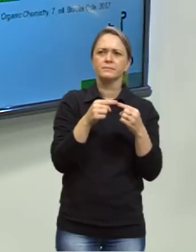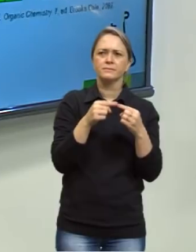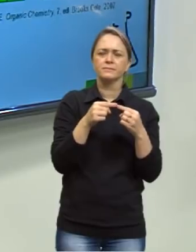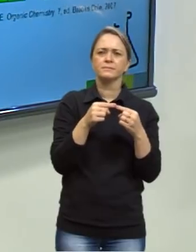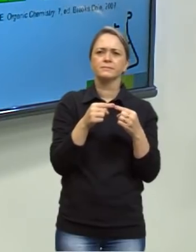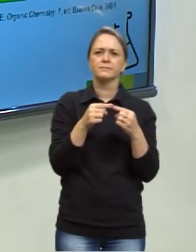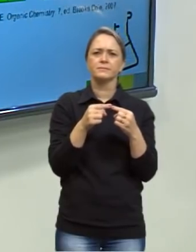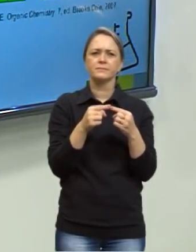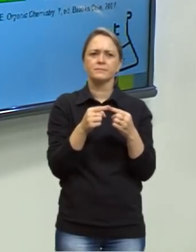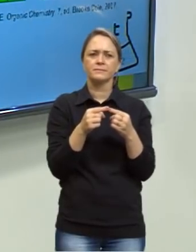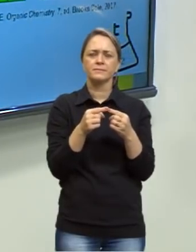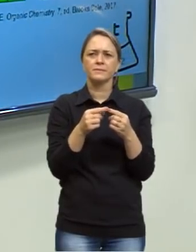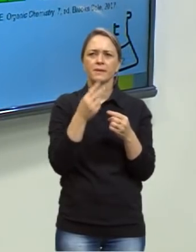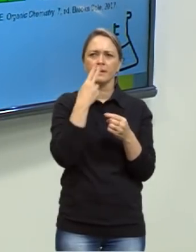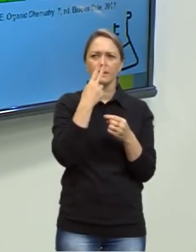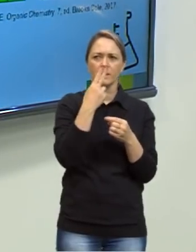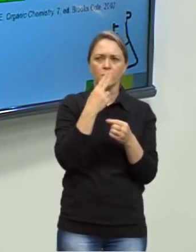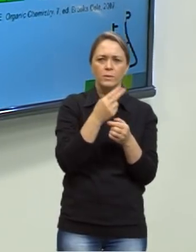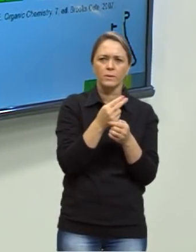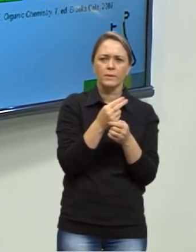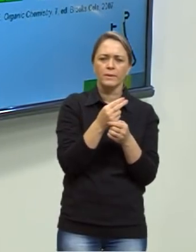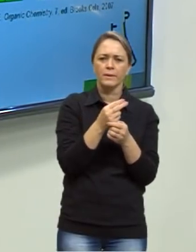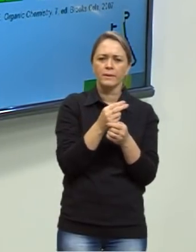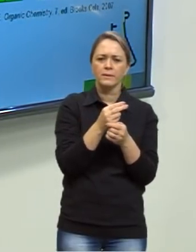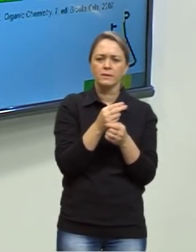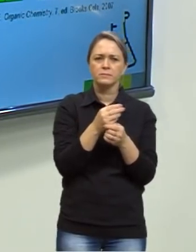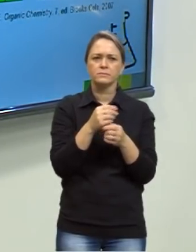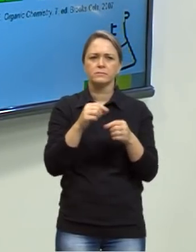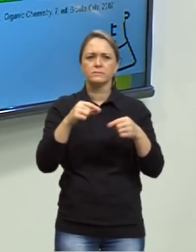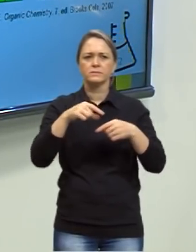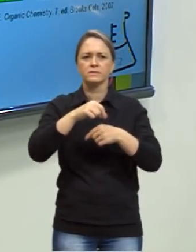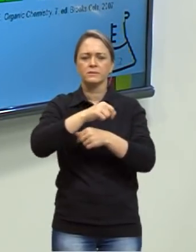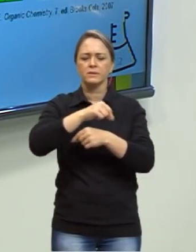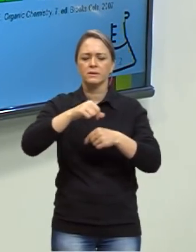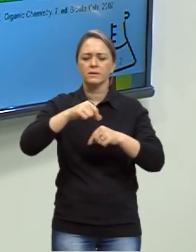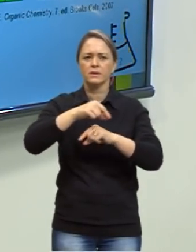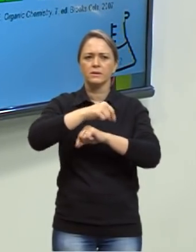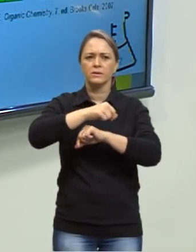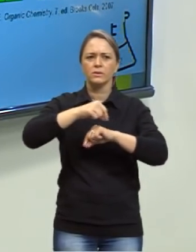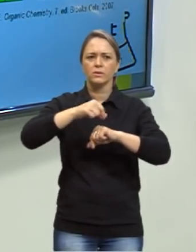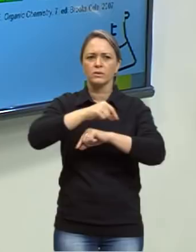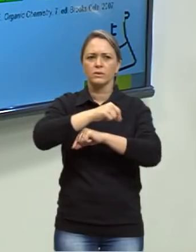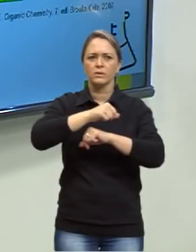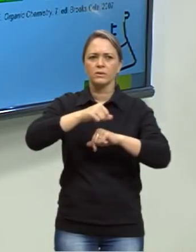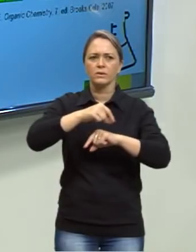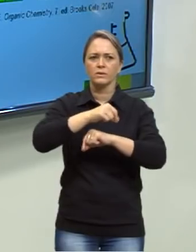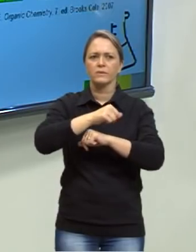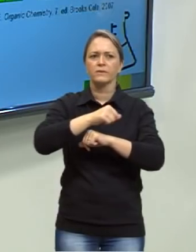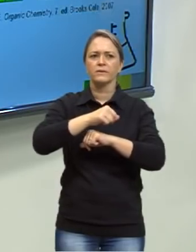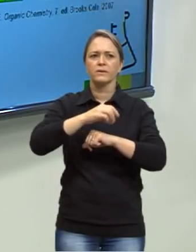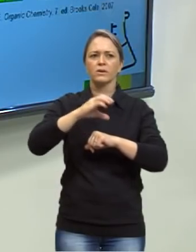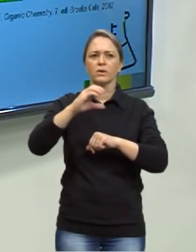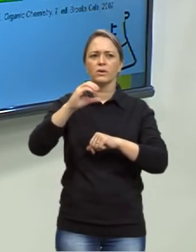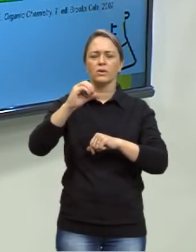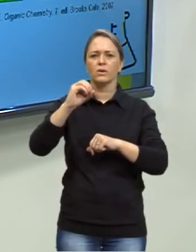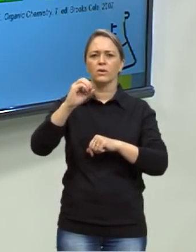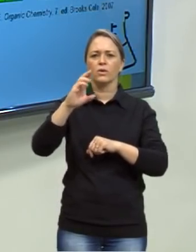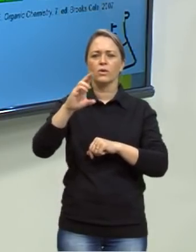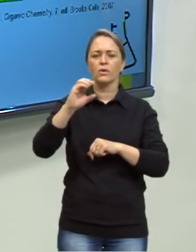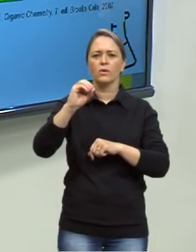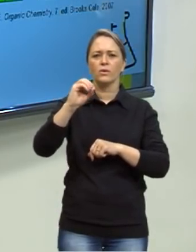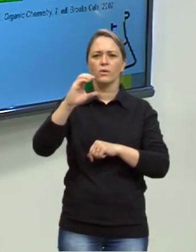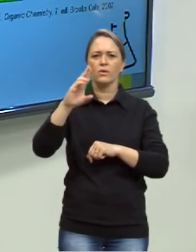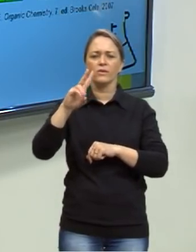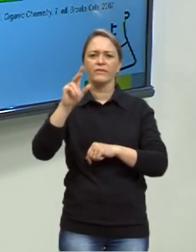elementos iguais ela é totalmente covalente e quando eu tenho uma diferença significativa na